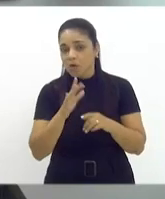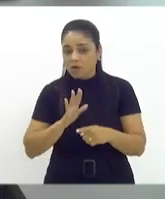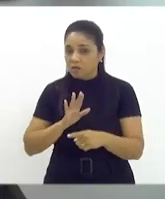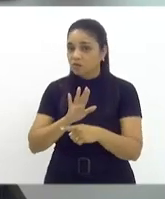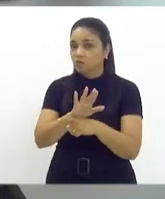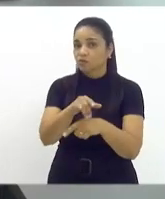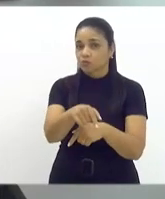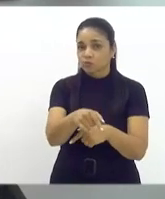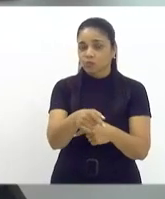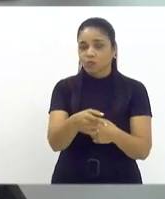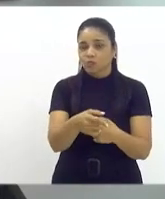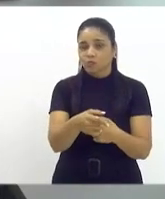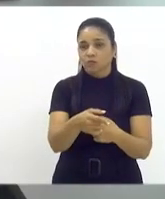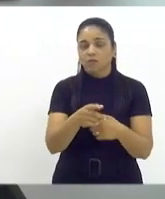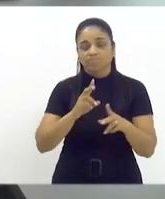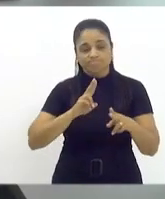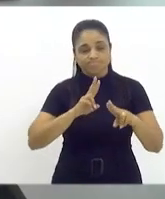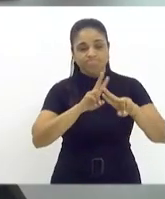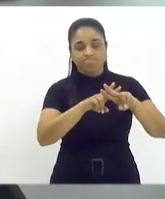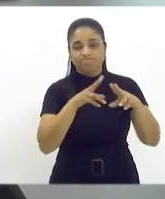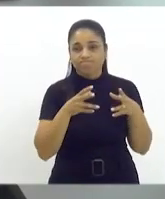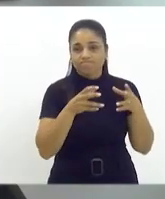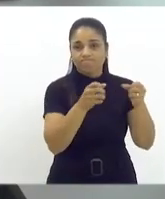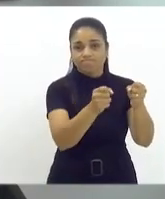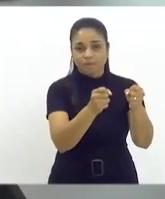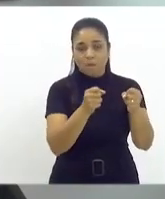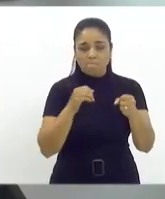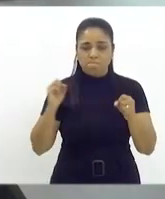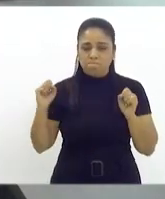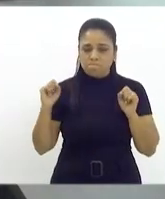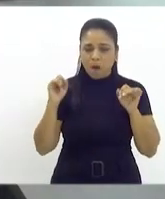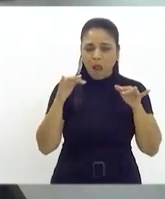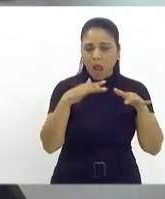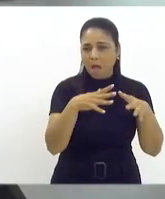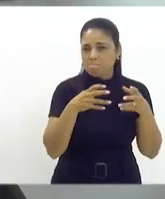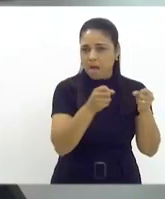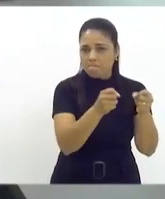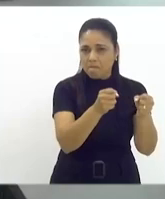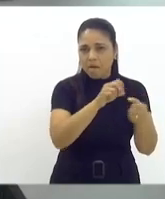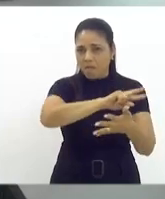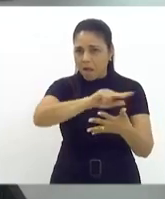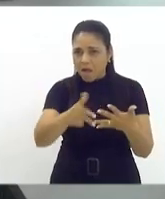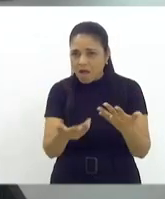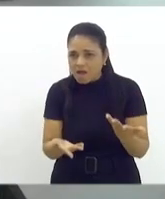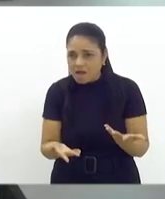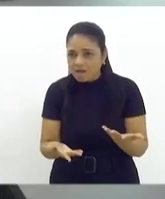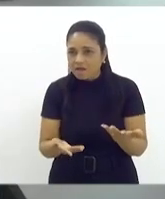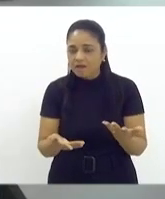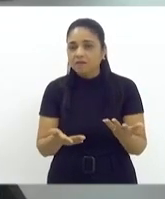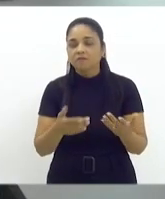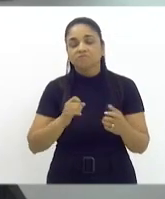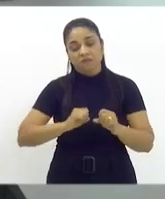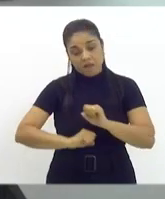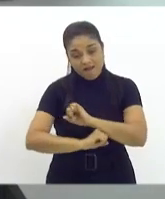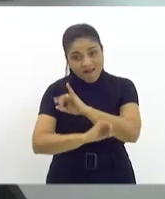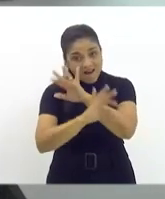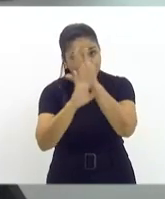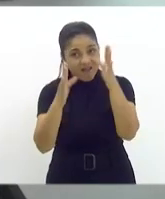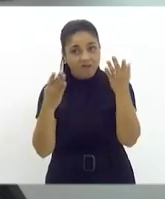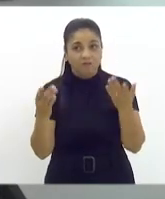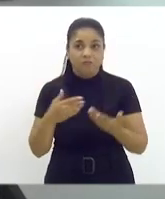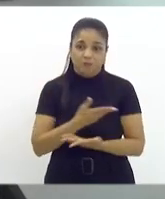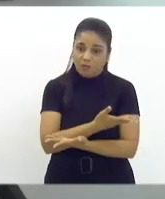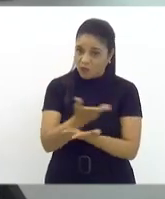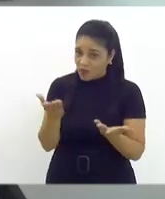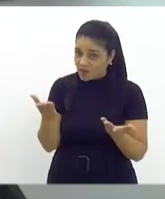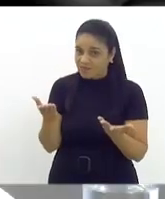do super encarceramento que é claro que é para nós nos parece bem claro que se você